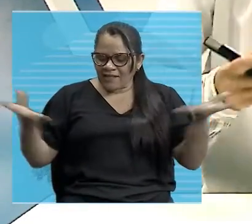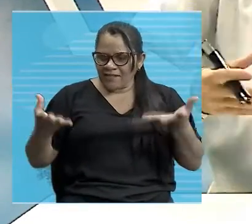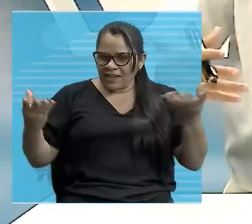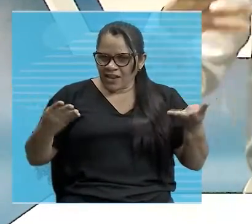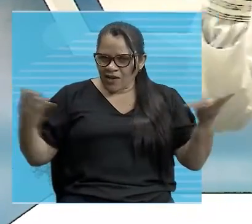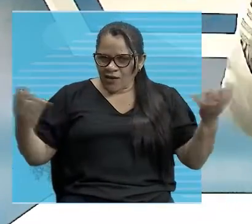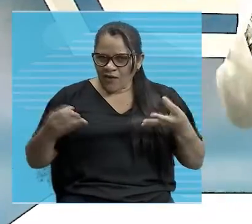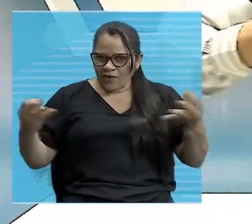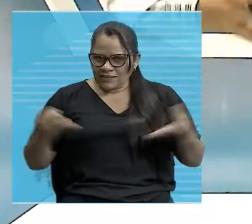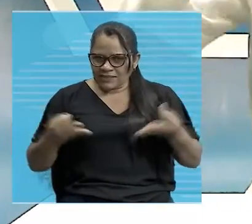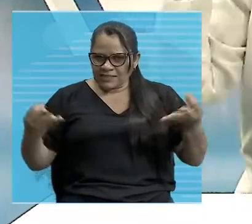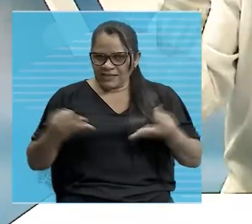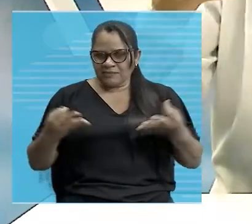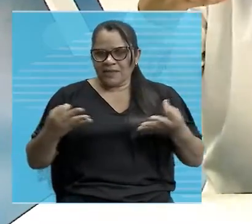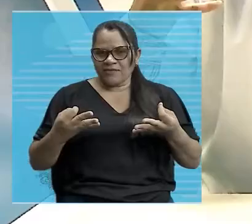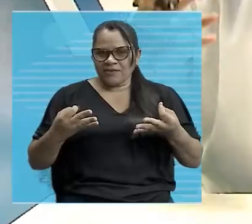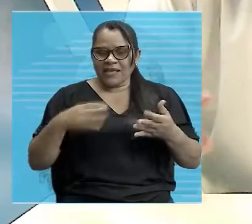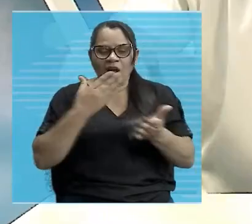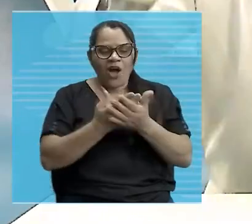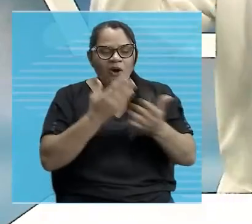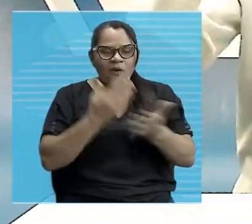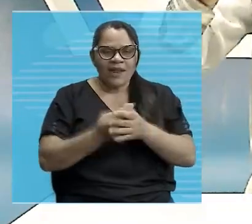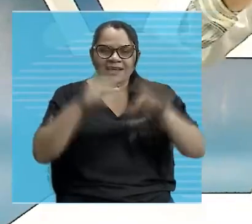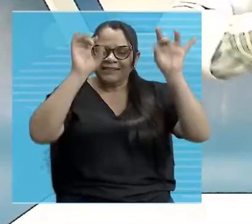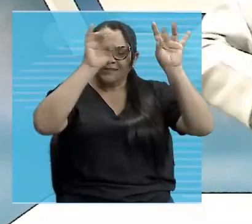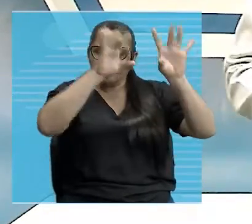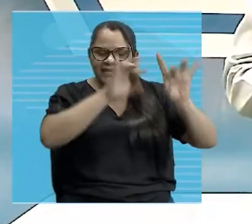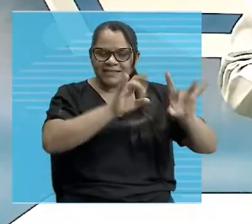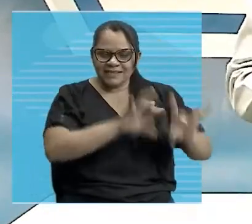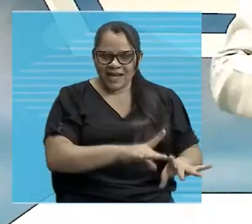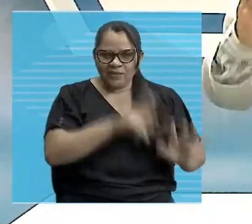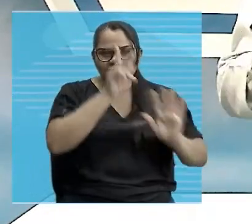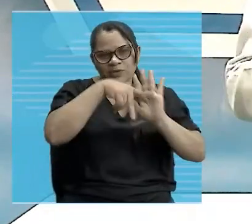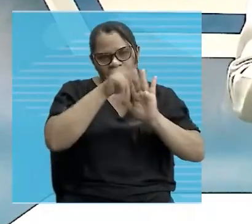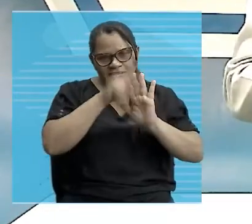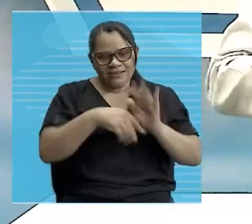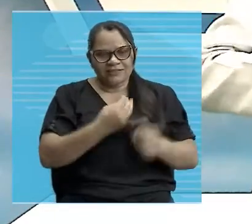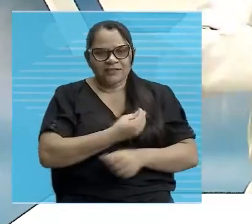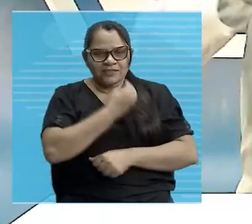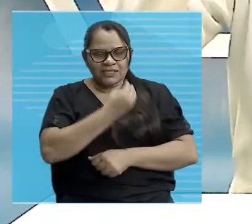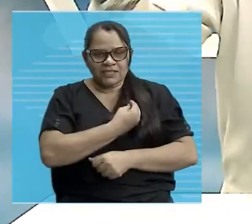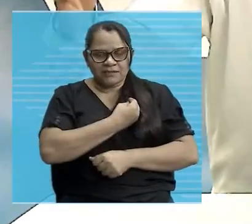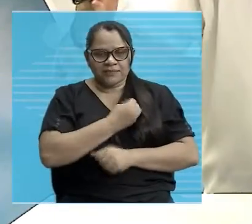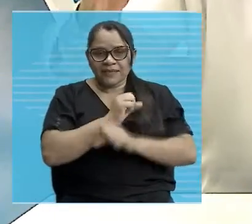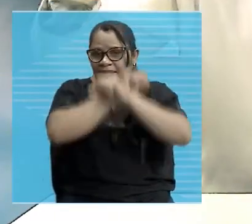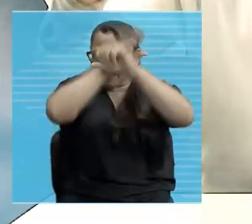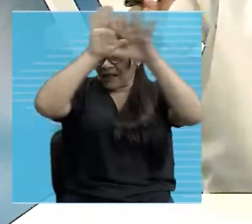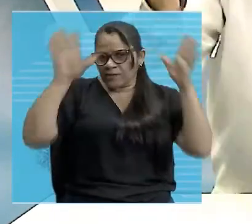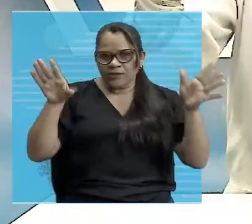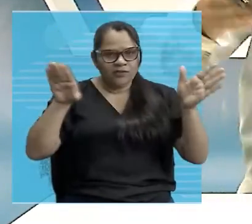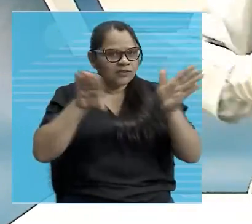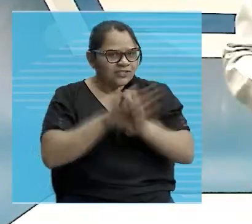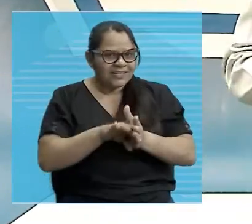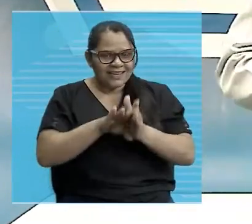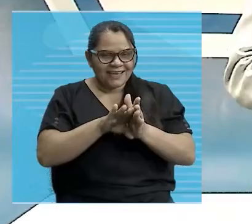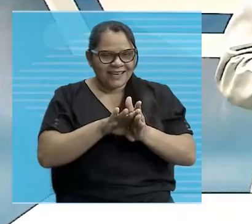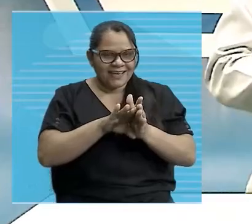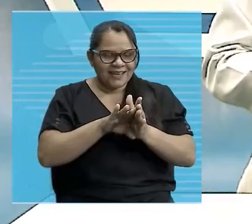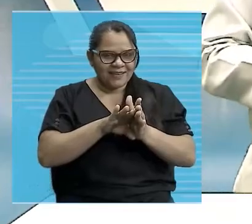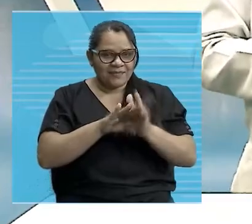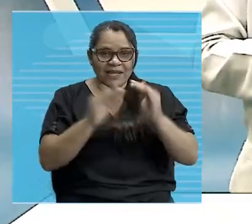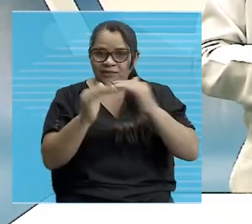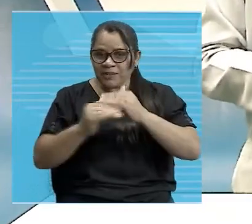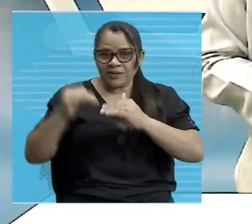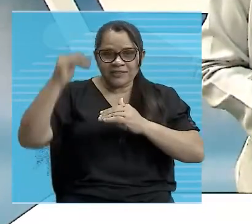modelo aulas Nobel de projeto de vida Claro que não vou chegar ao nível da Amanda mas espero